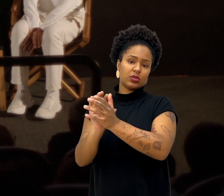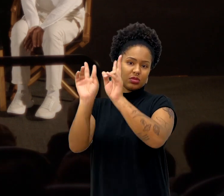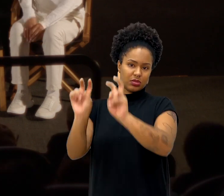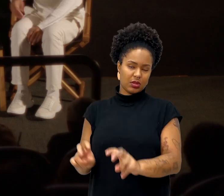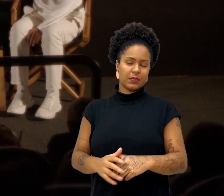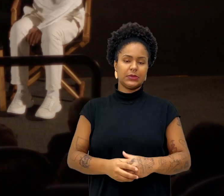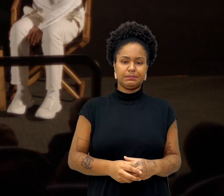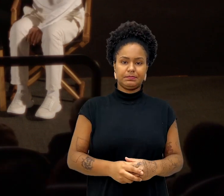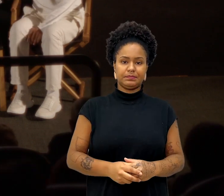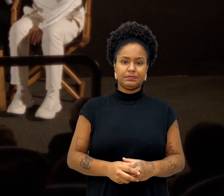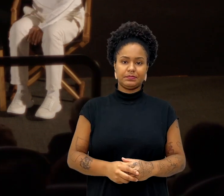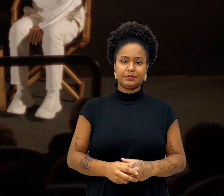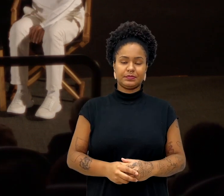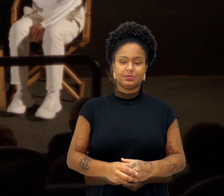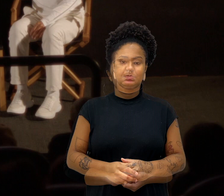temas?